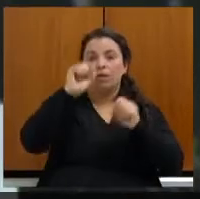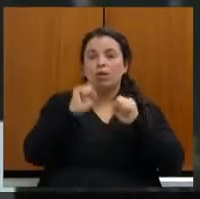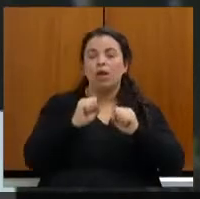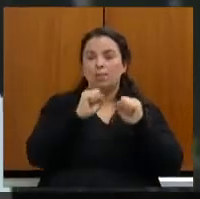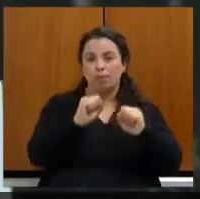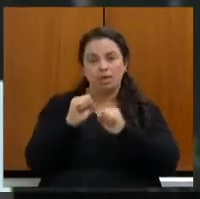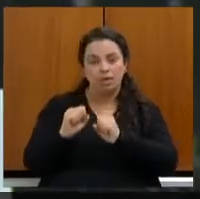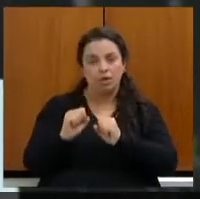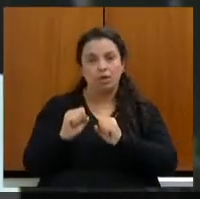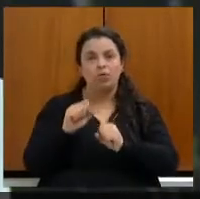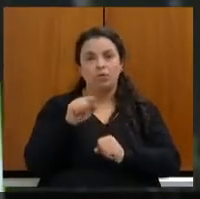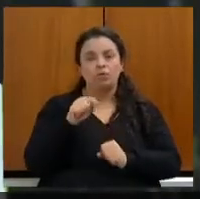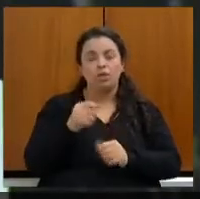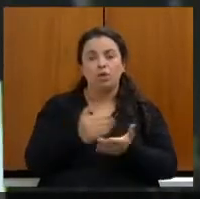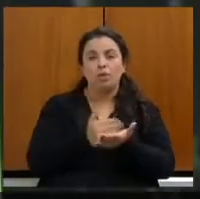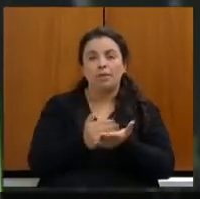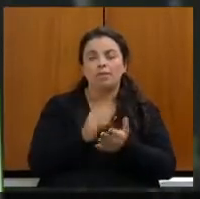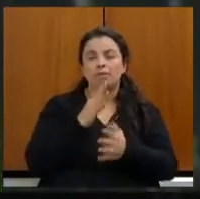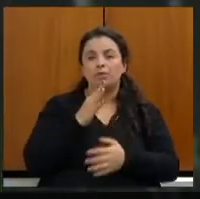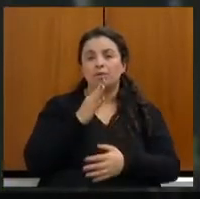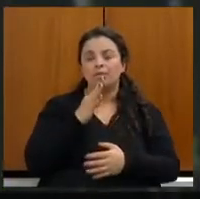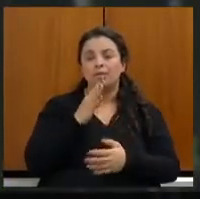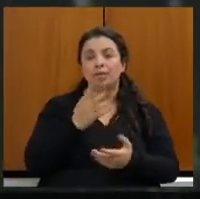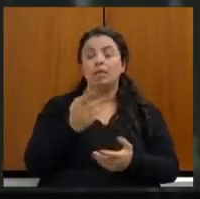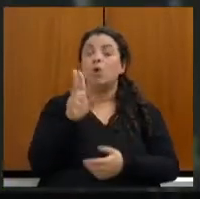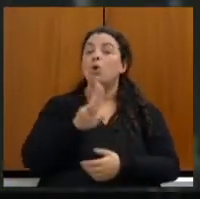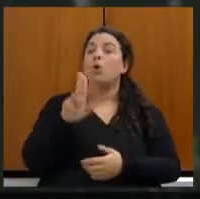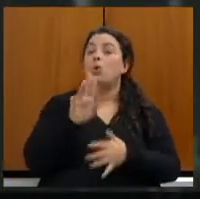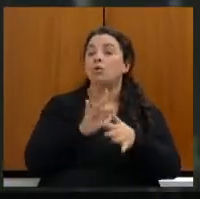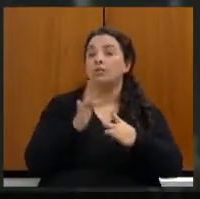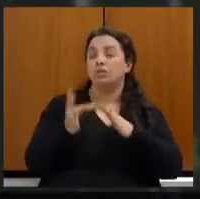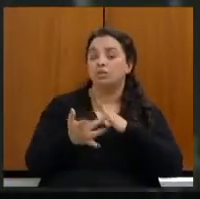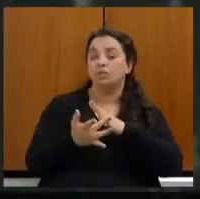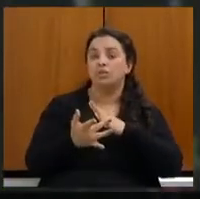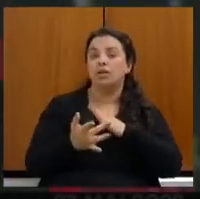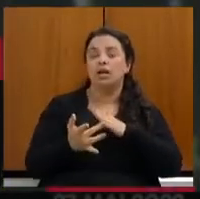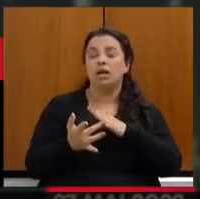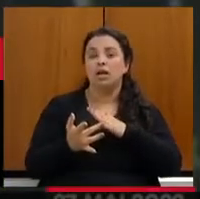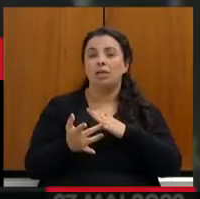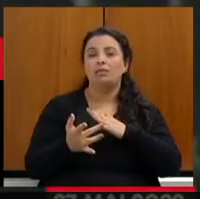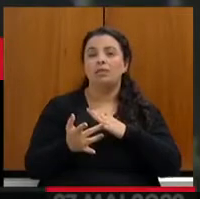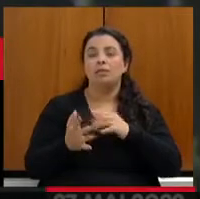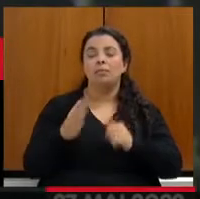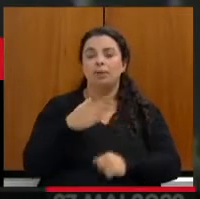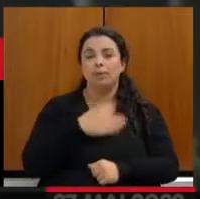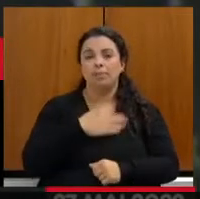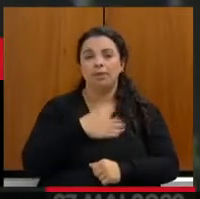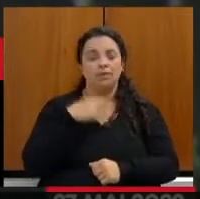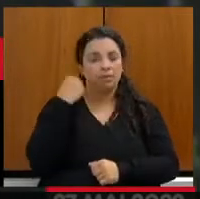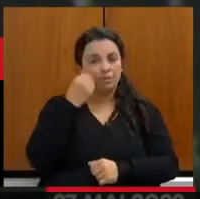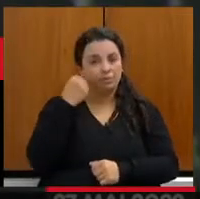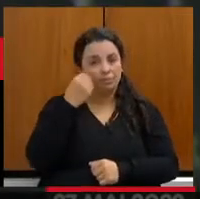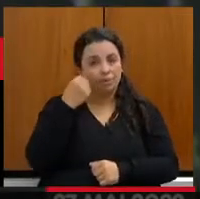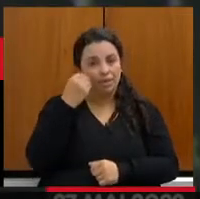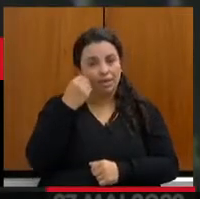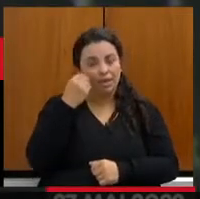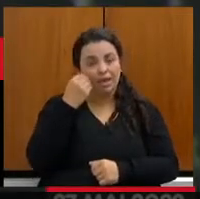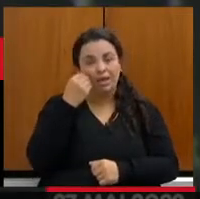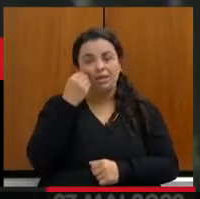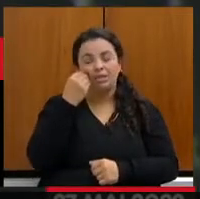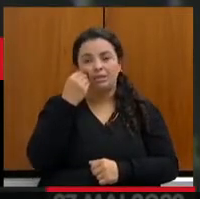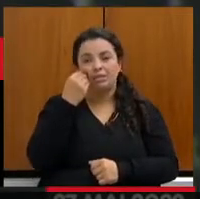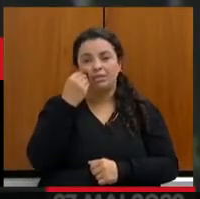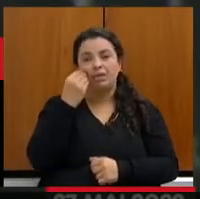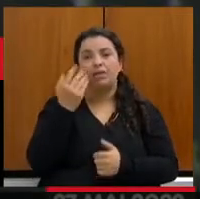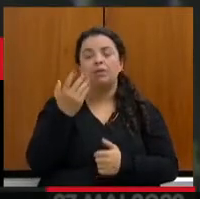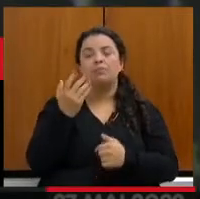começa a conhecer então eu uso as redes sociais para está espandindo toda a minha experiência como magistrada